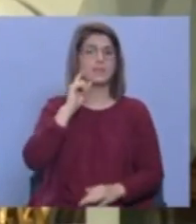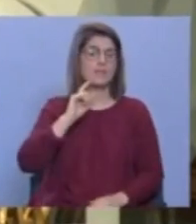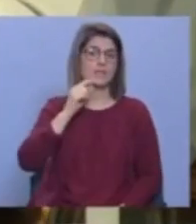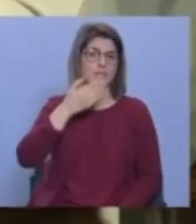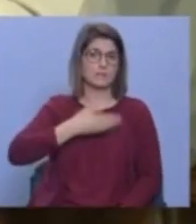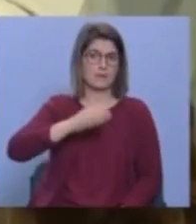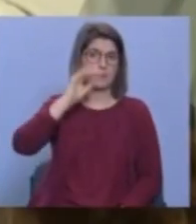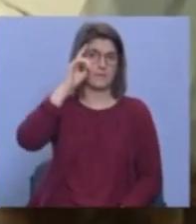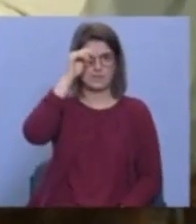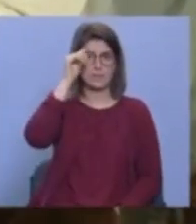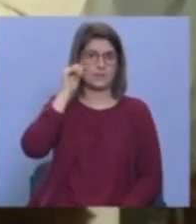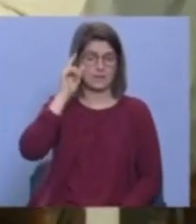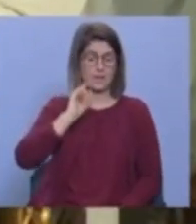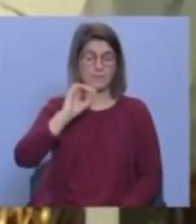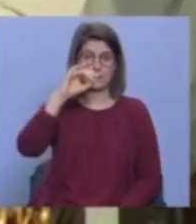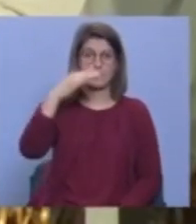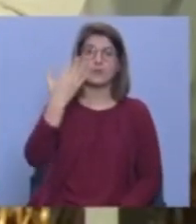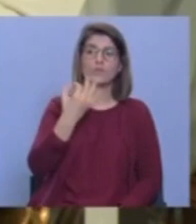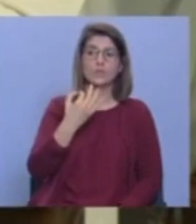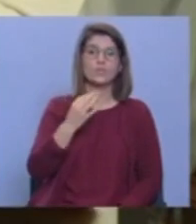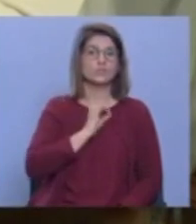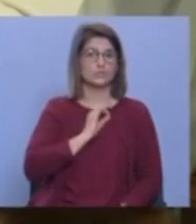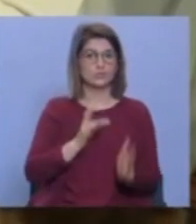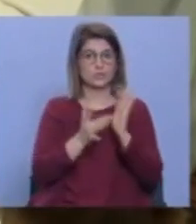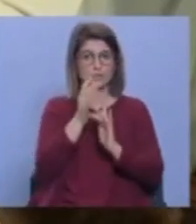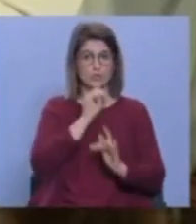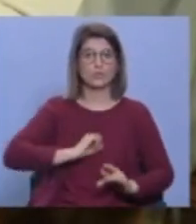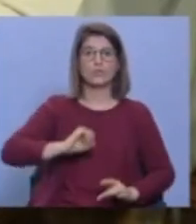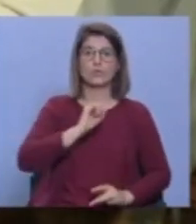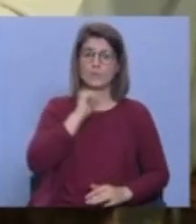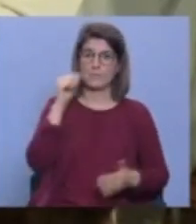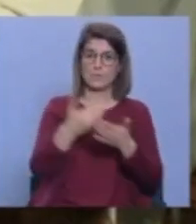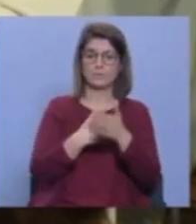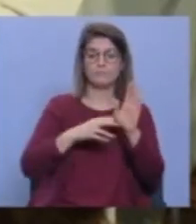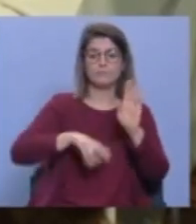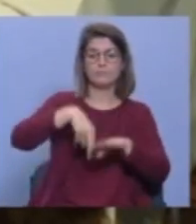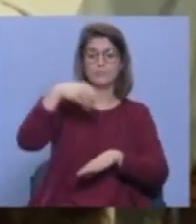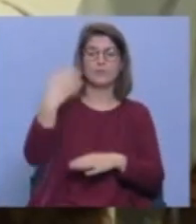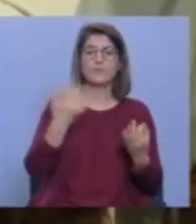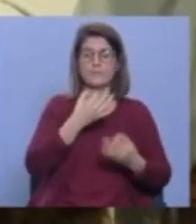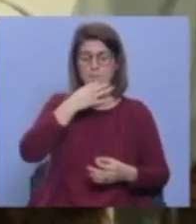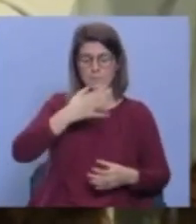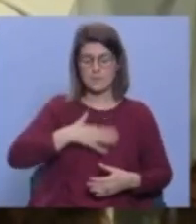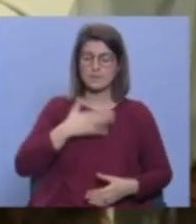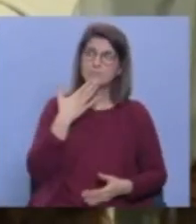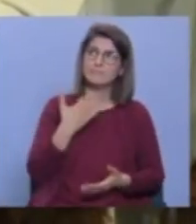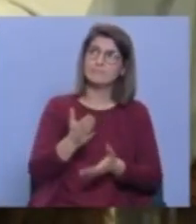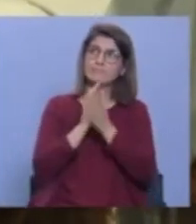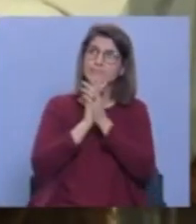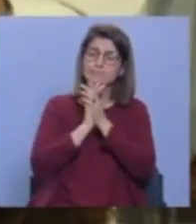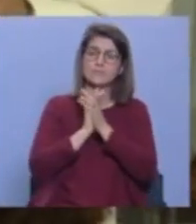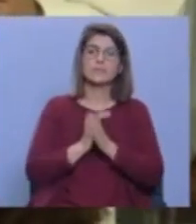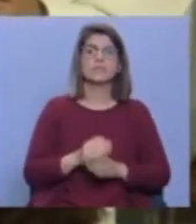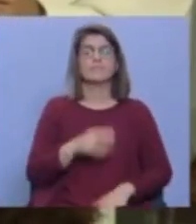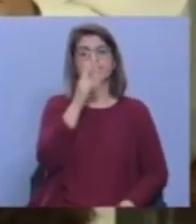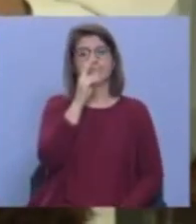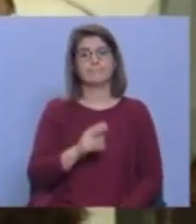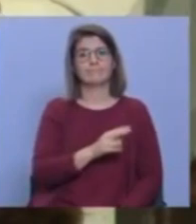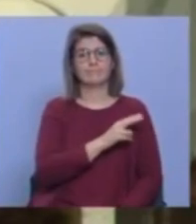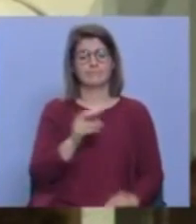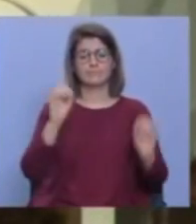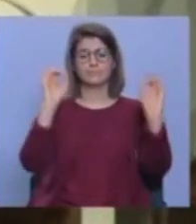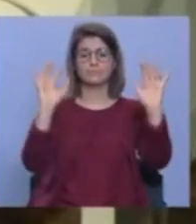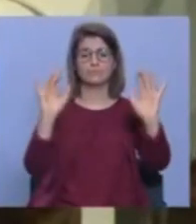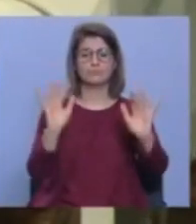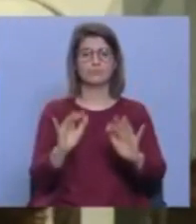dia da semana, em que nosso Senhor Jesus Cristo ressuscitou dos mortos, humildemente vos suplicamos. Santificai estes dons,